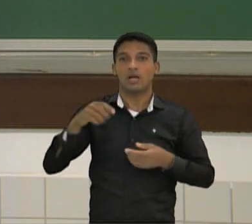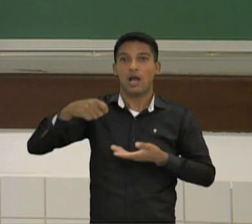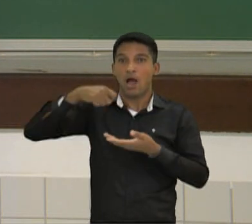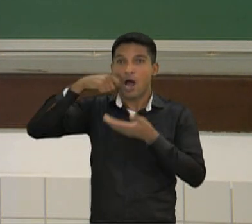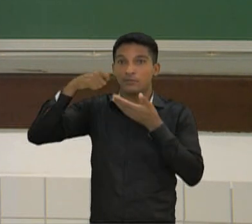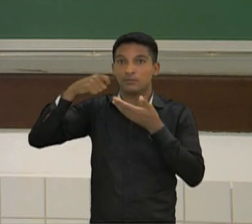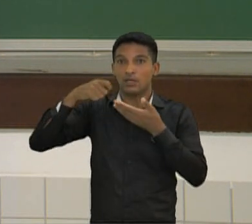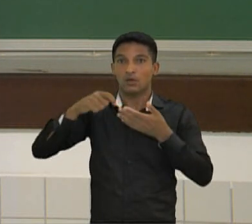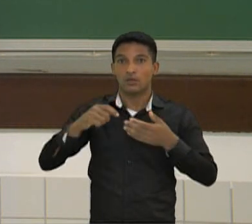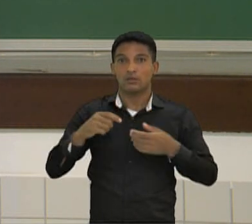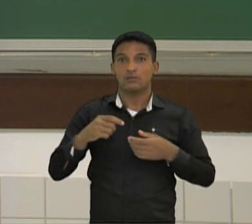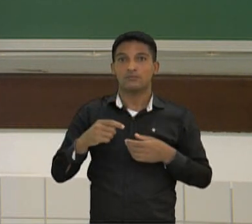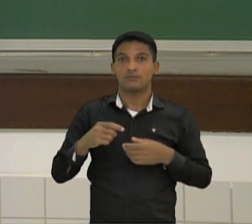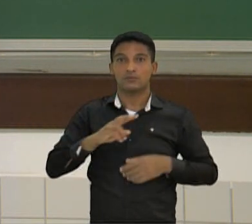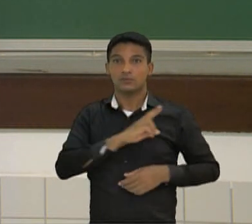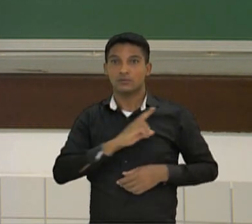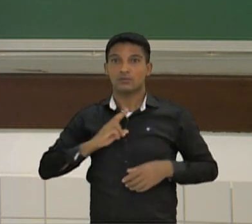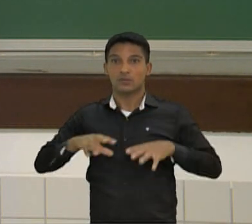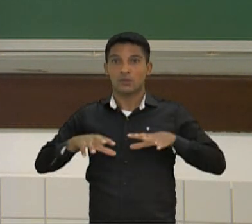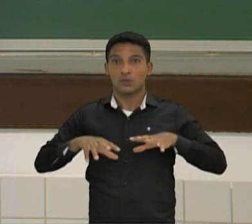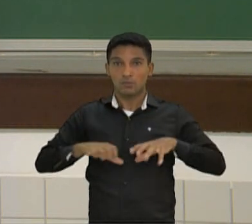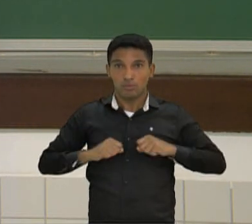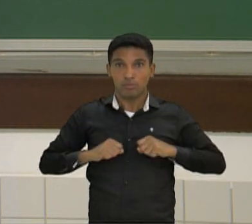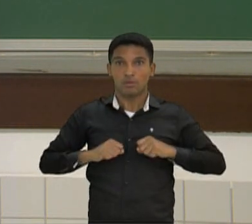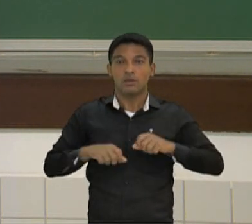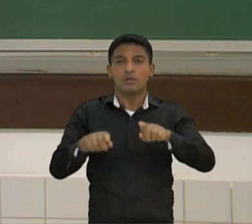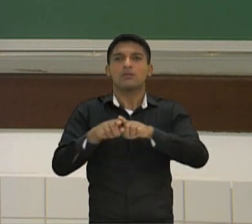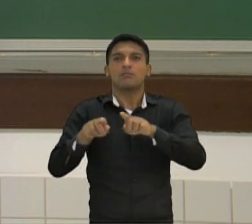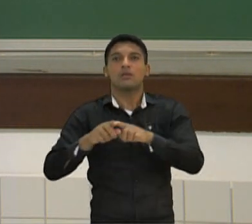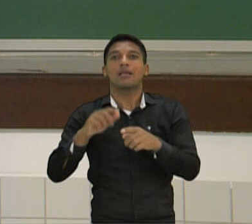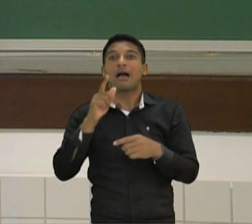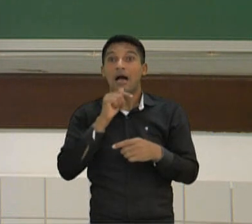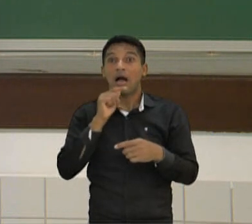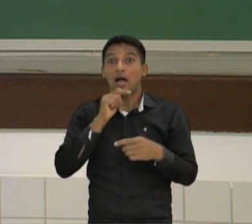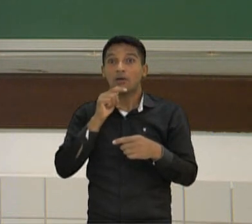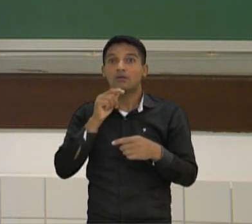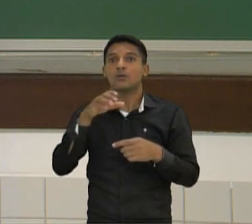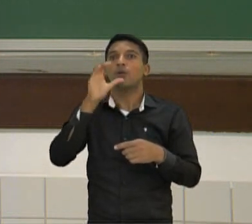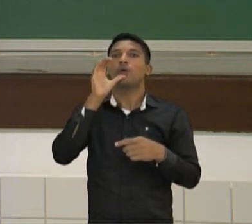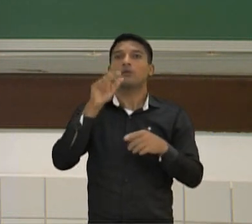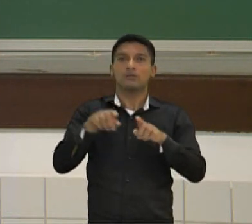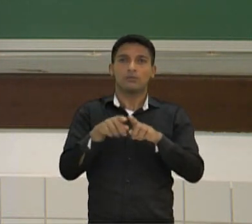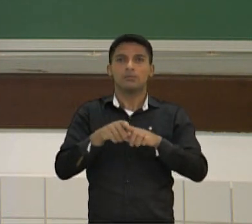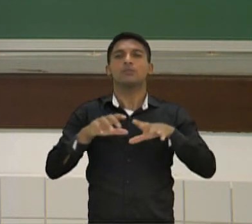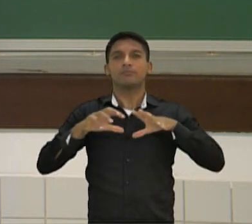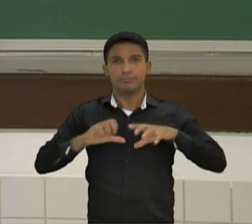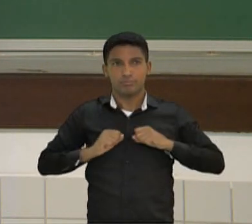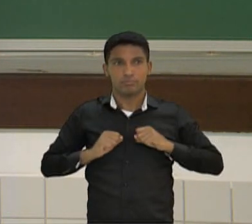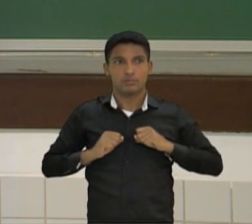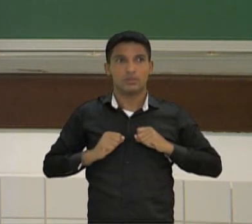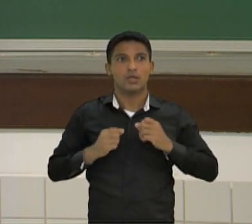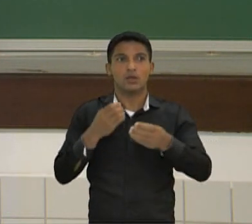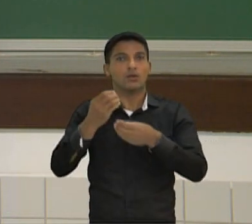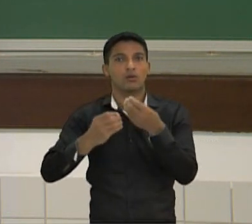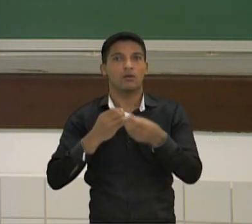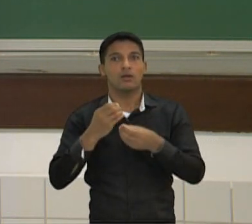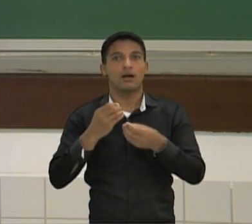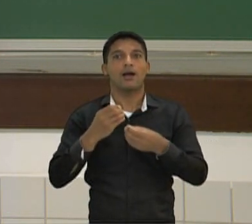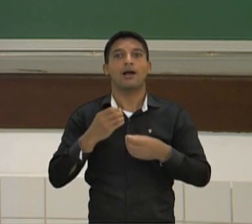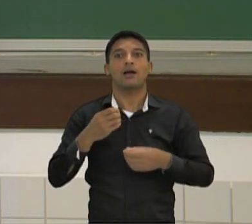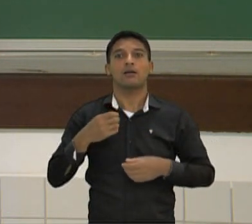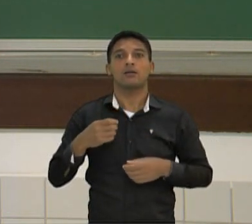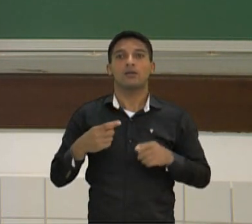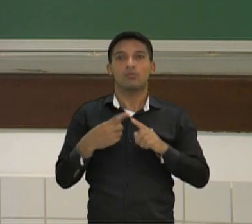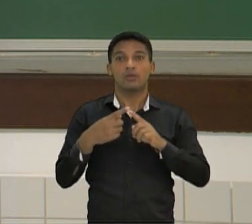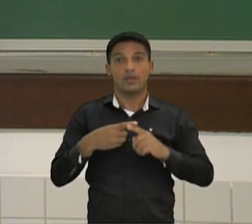nutrientes, a água também precisa ser absorvida. Acompanhe lá no slide quem que faz isso, tá? A água é absorvida no intestino delgado e